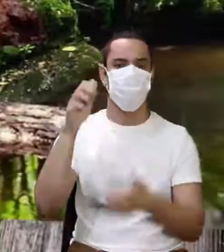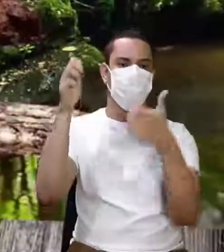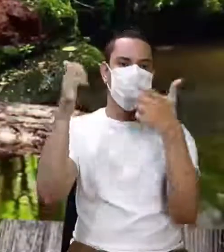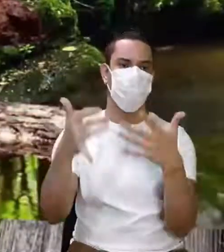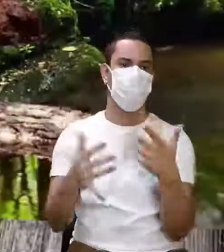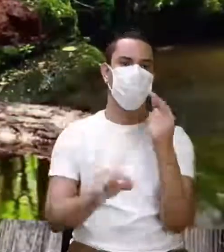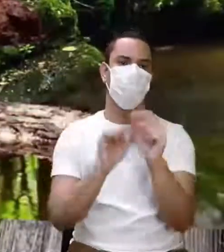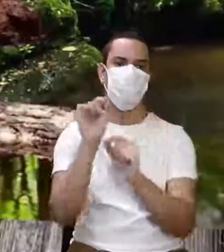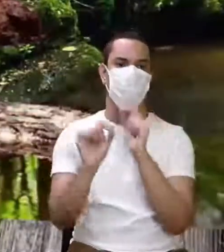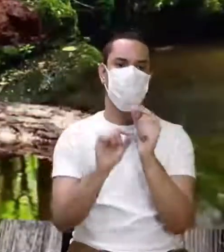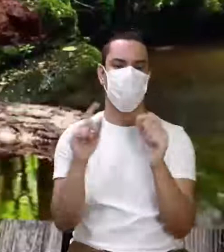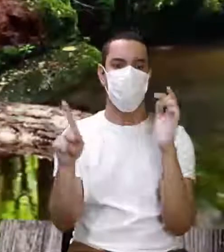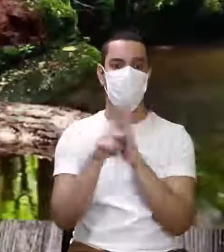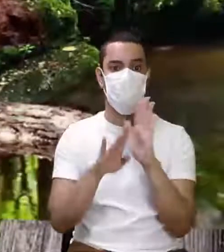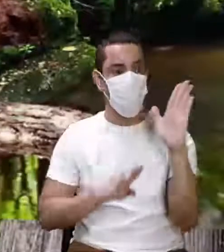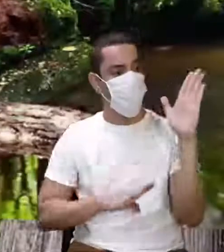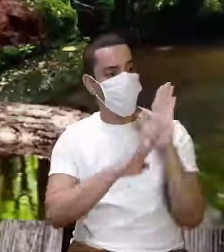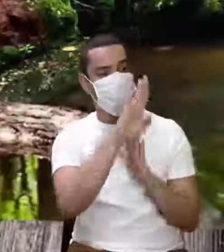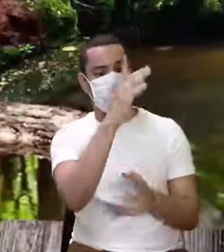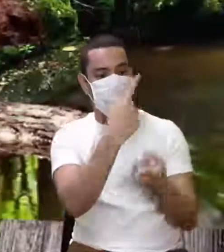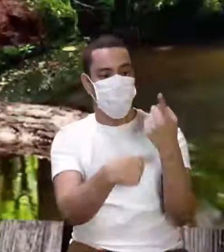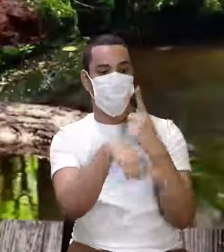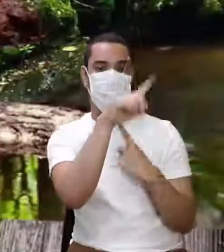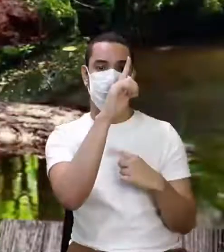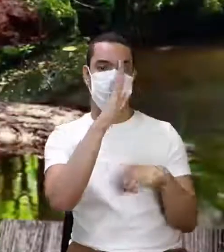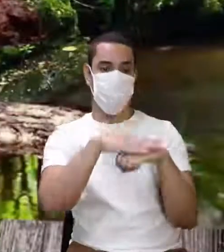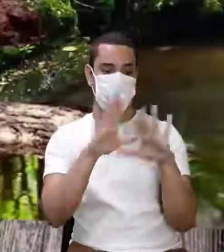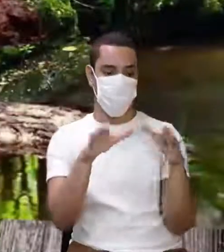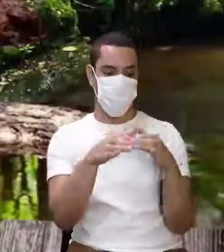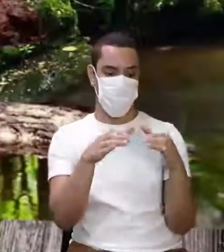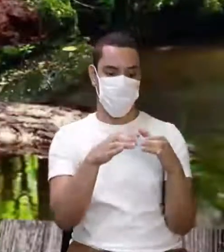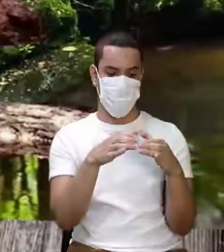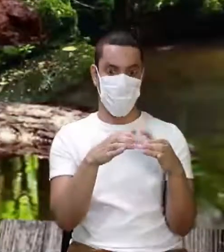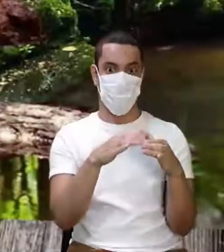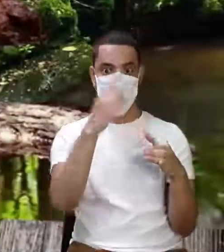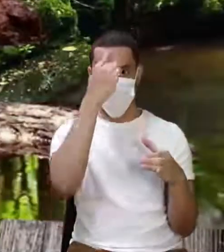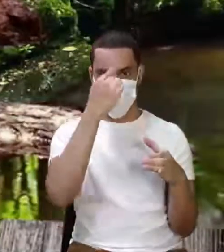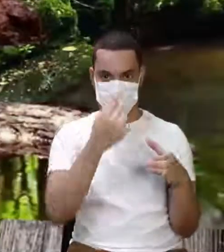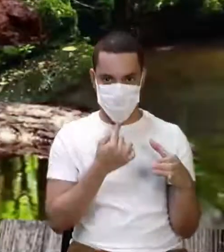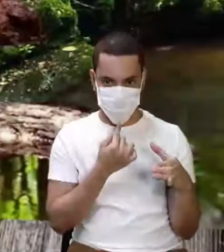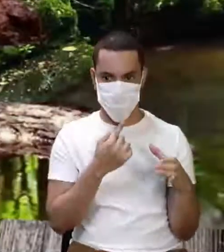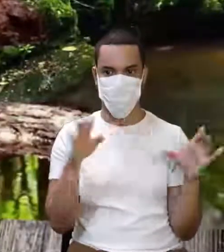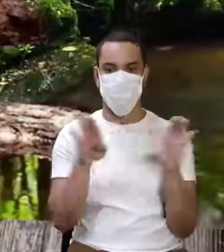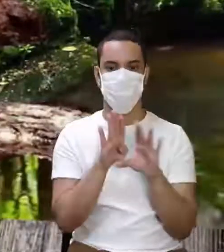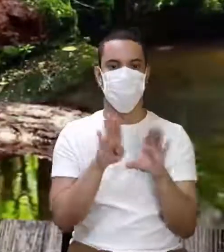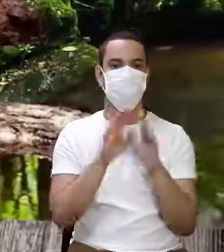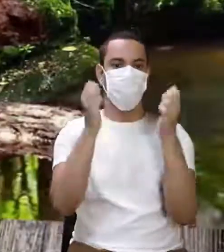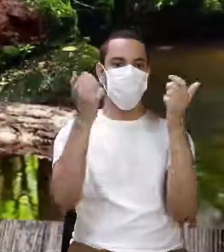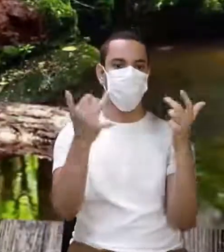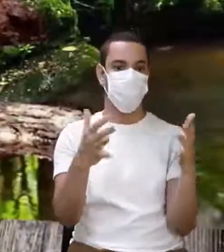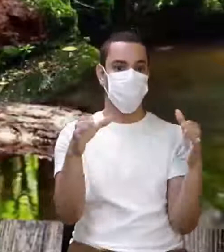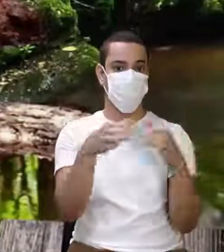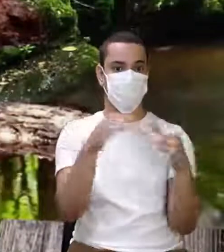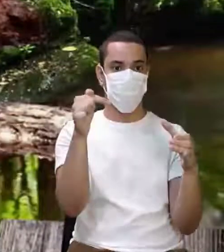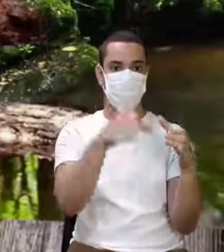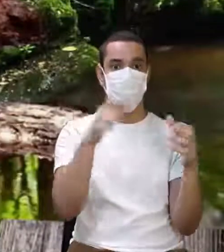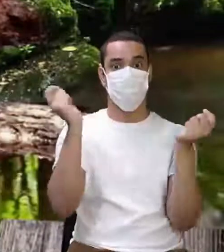assim um alcance maior desse processo de espécie, esse conceito, né? Ele diz que essas espécies elas